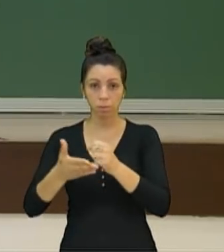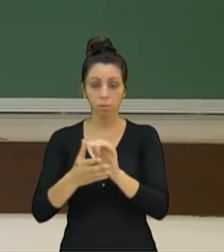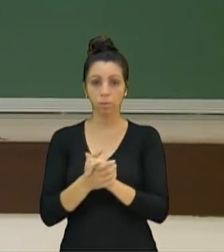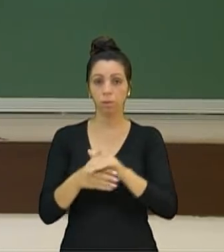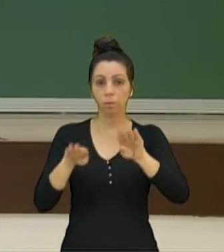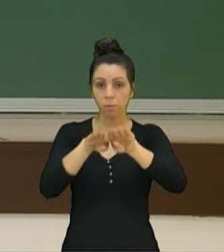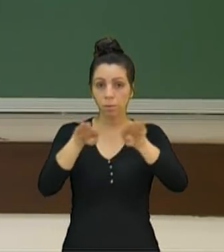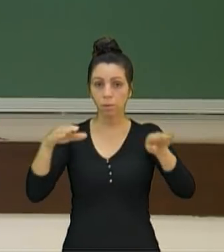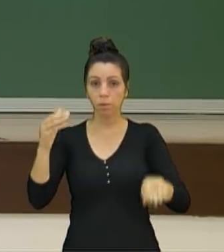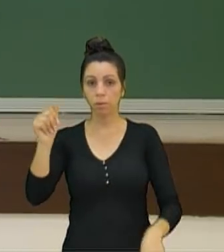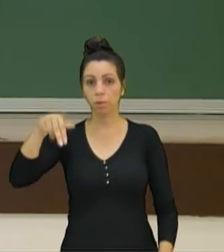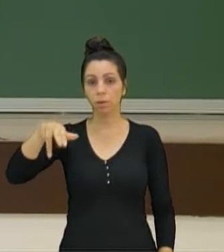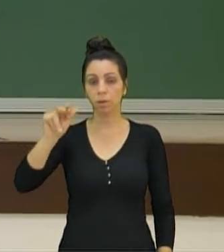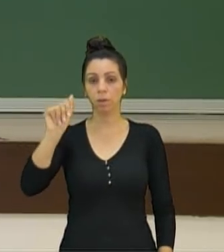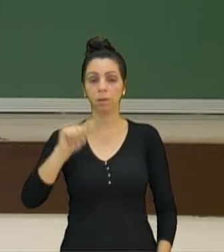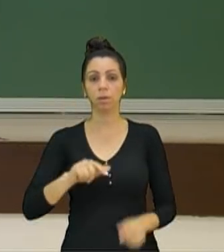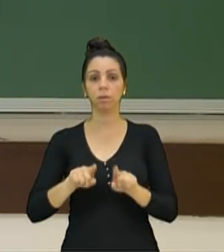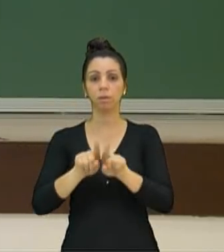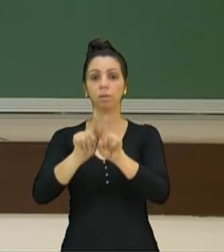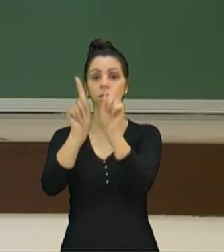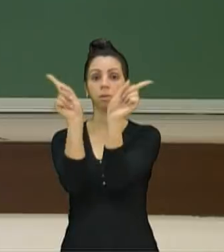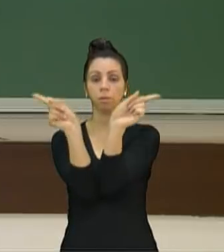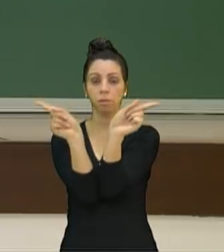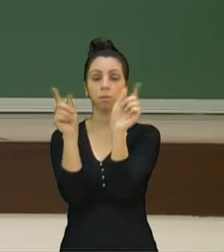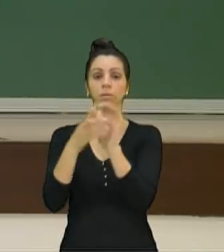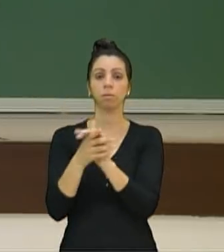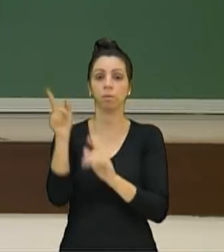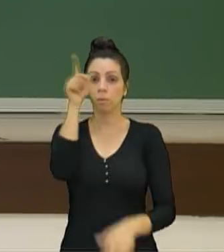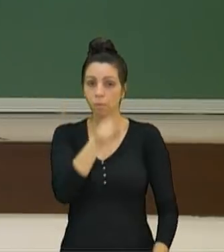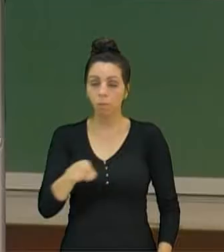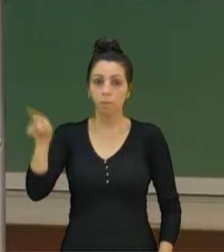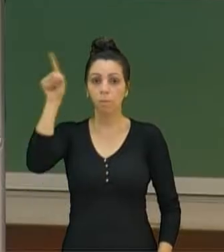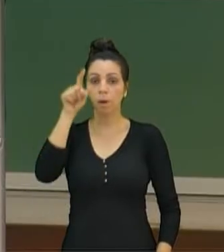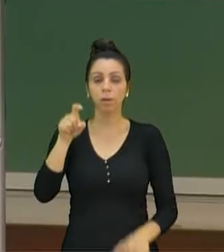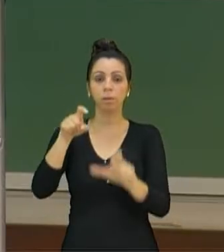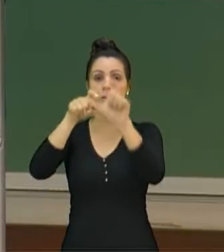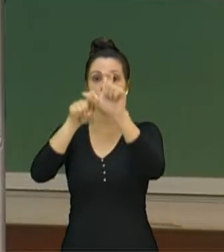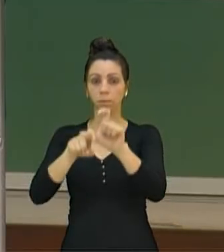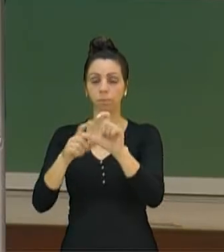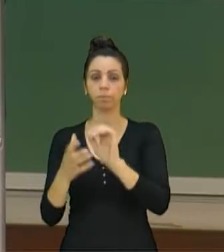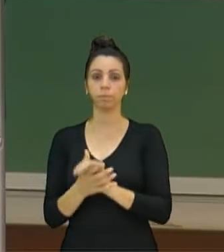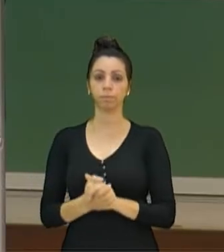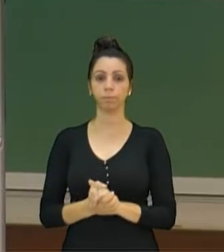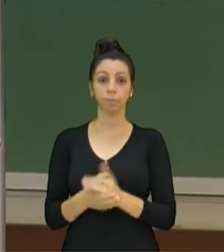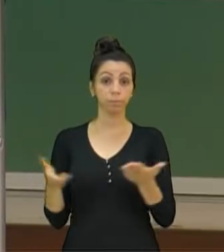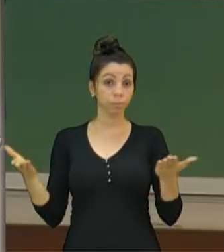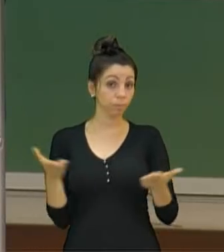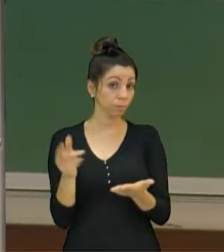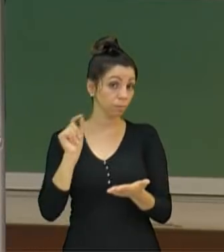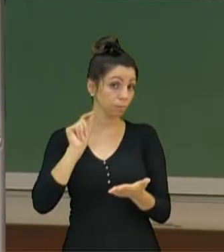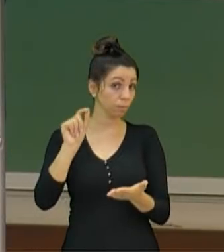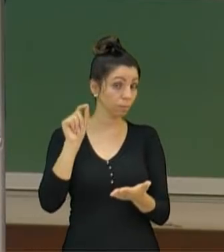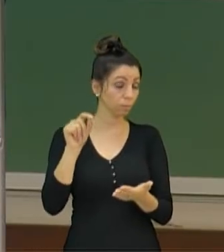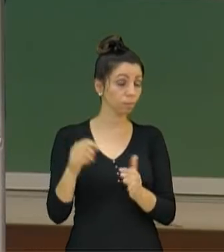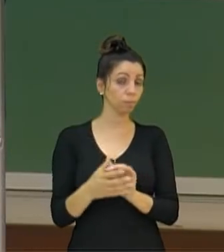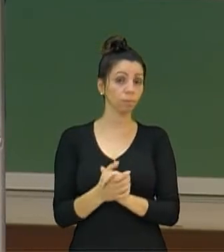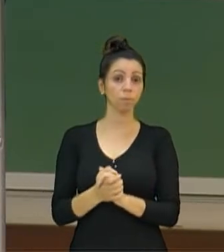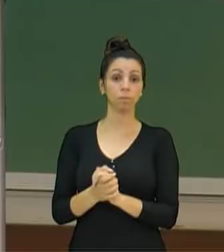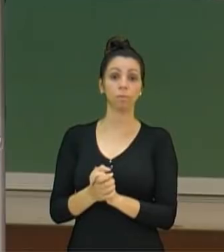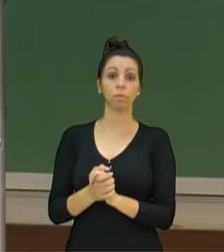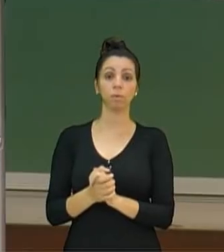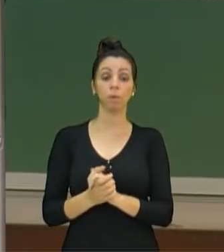o can-can, a abertura, o arco e o guindaste. Hoje nós vamos ver mais um